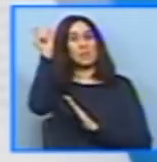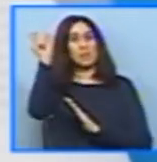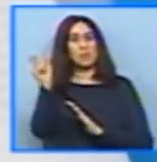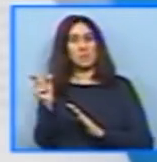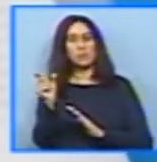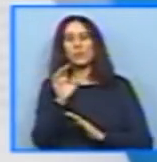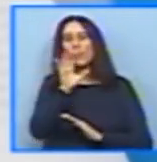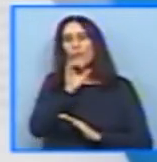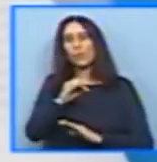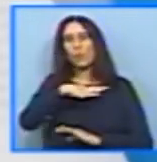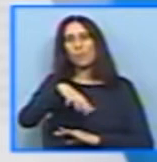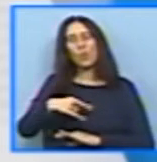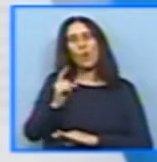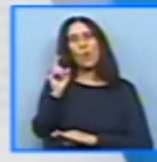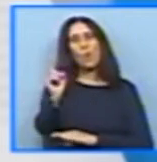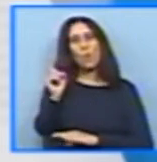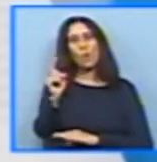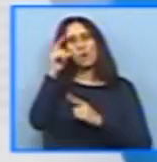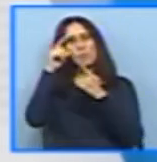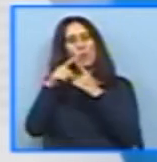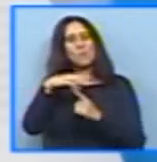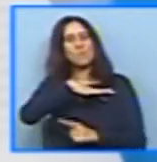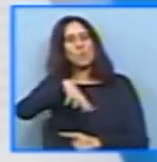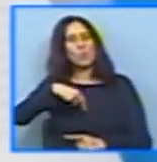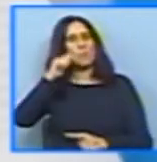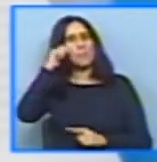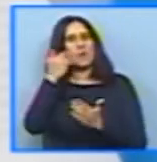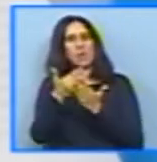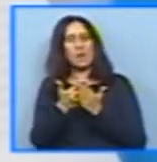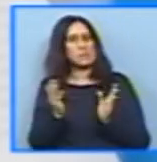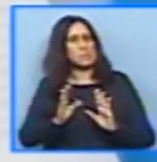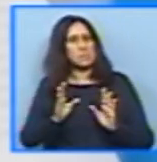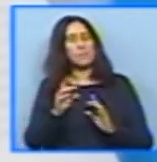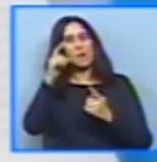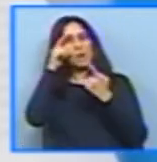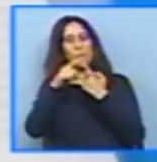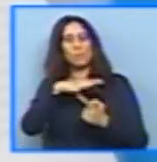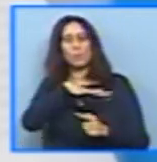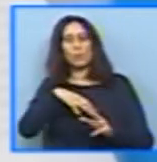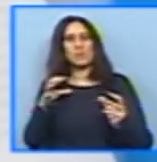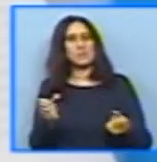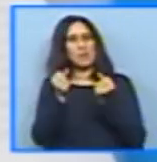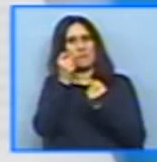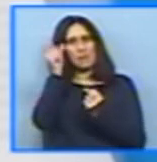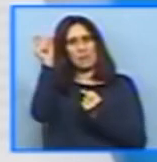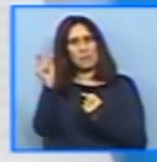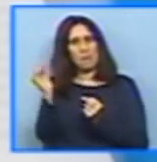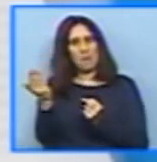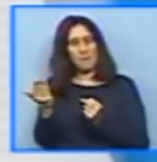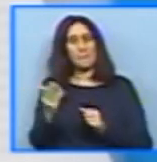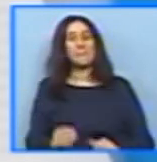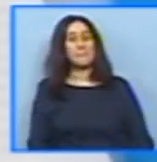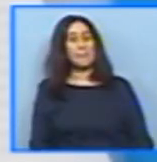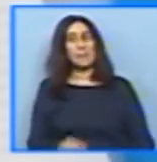enviou o seu Filho ao mundo para condenar o mundo, mas para que o mundo seja salvo por ele. Quem